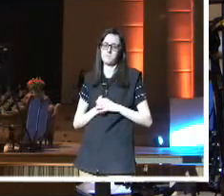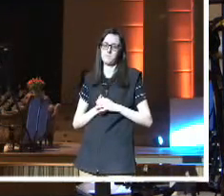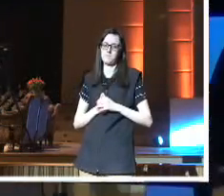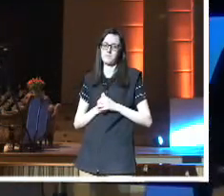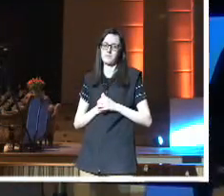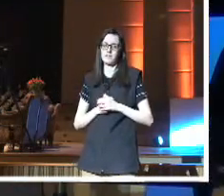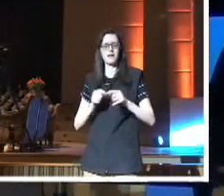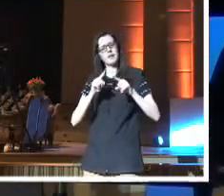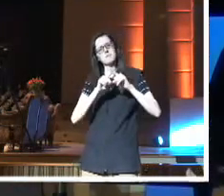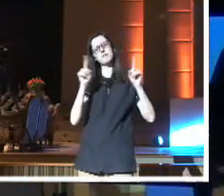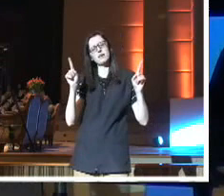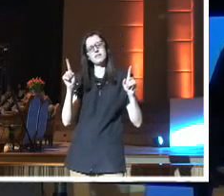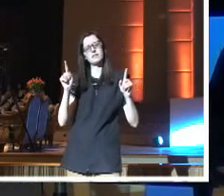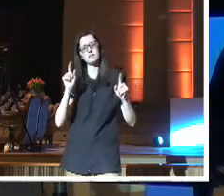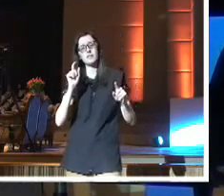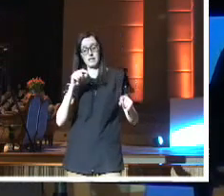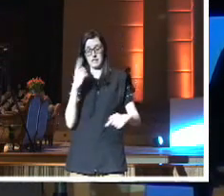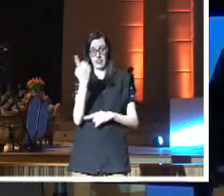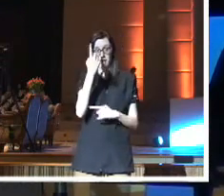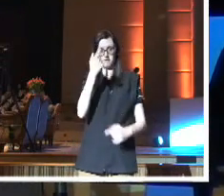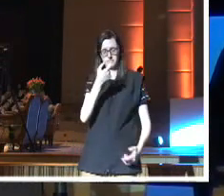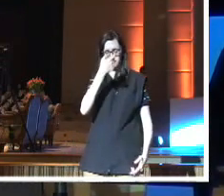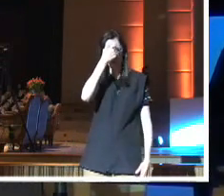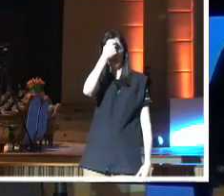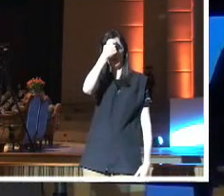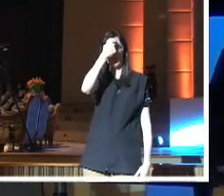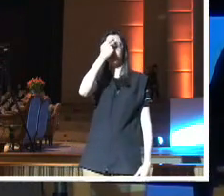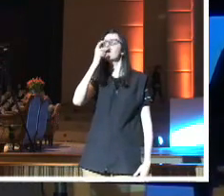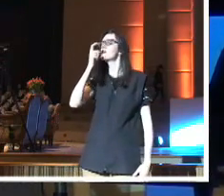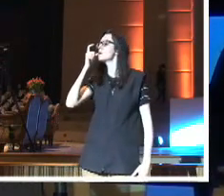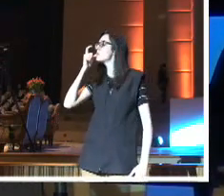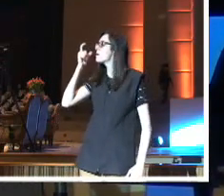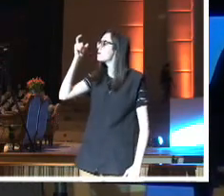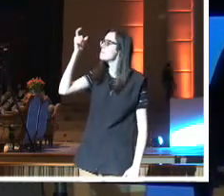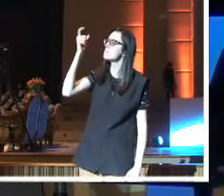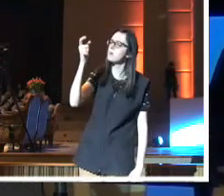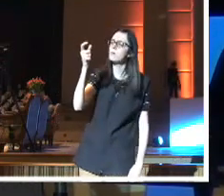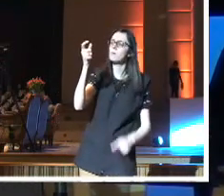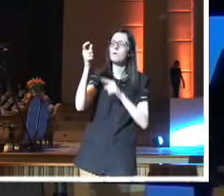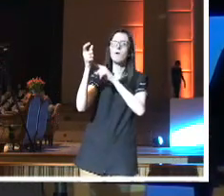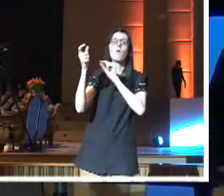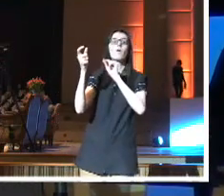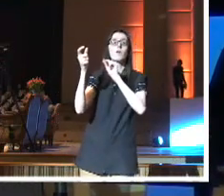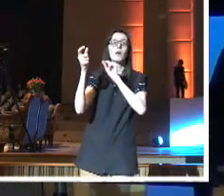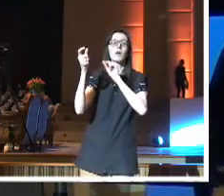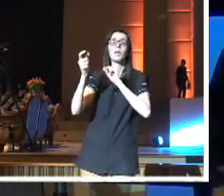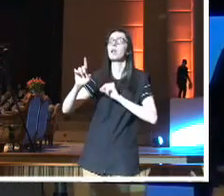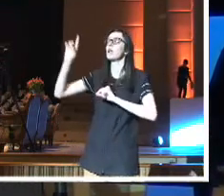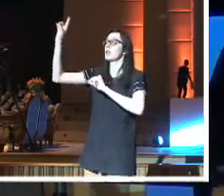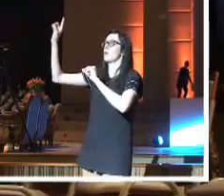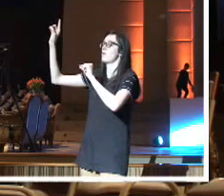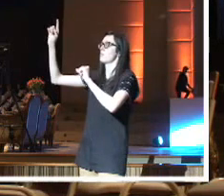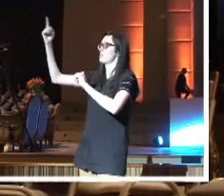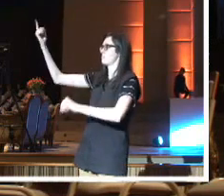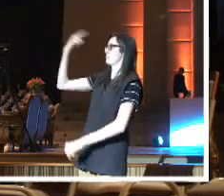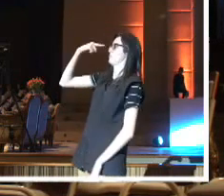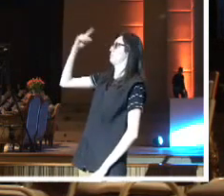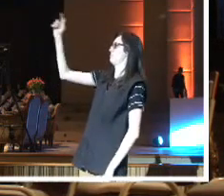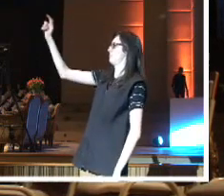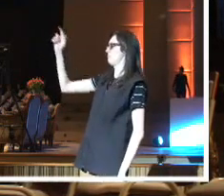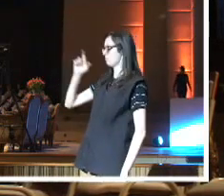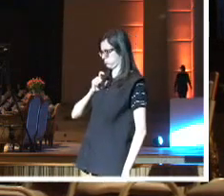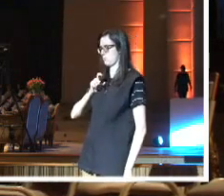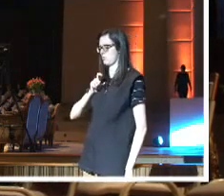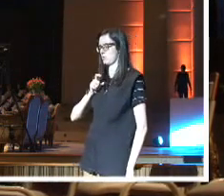E sabe qual era a palavra que estava na mente de Davi? Era essa: Deus me deu uma palavra de que